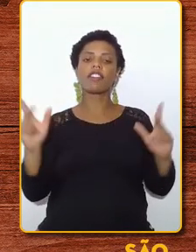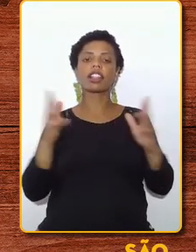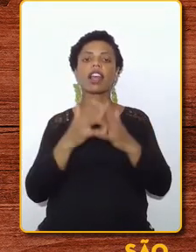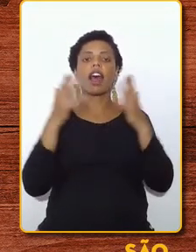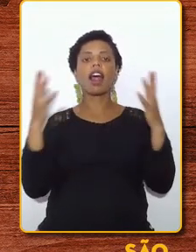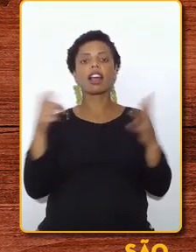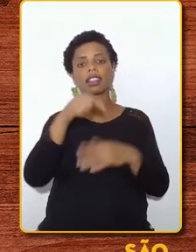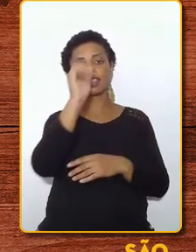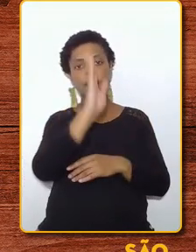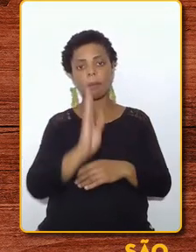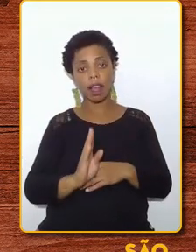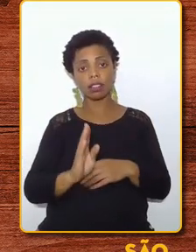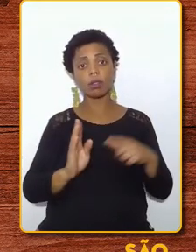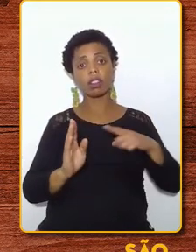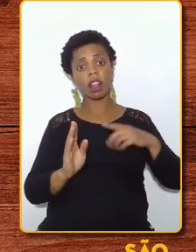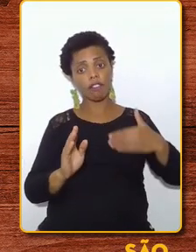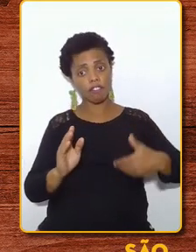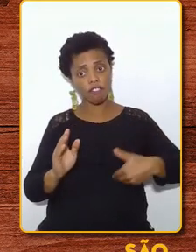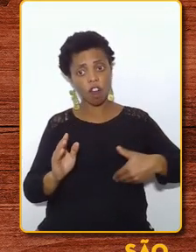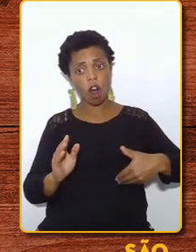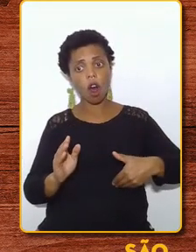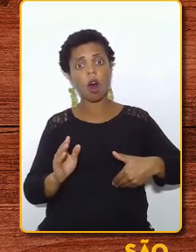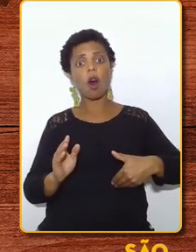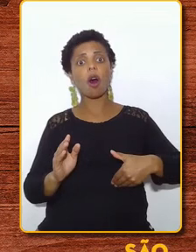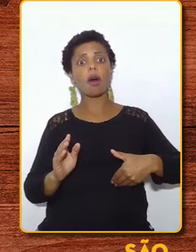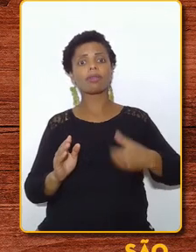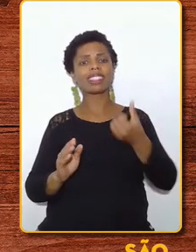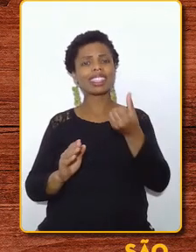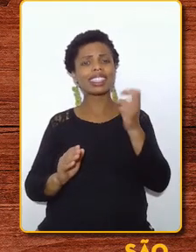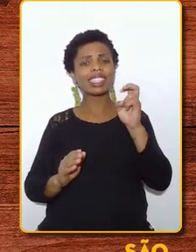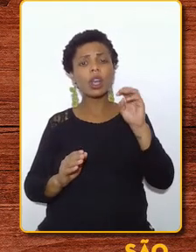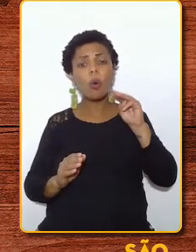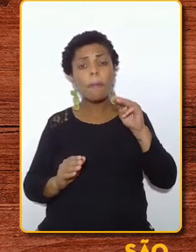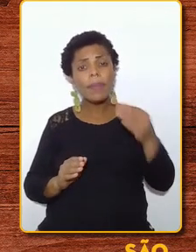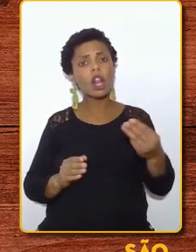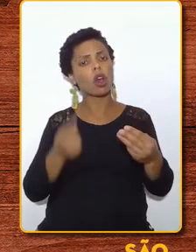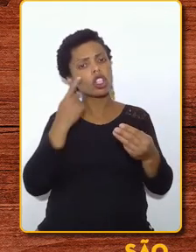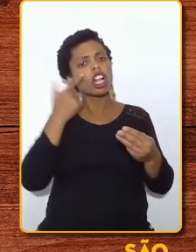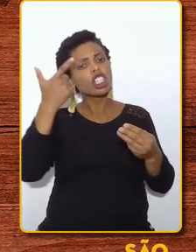passa fome. 65 milhões, vou insistir,